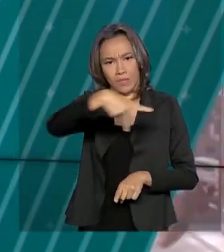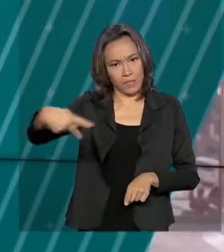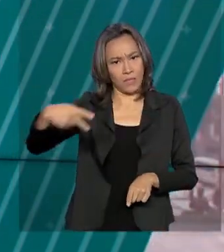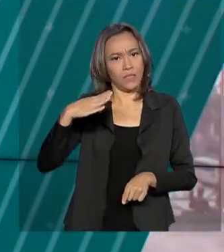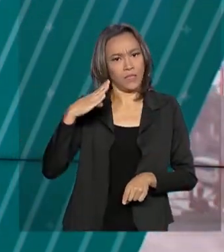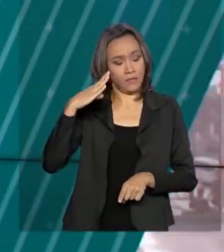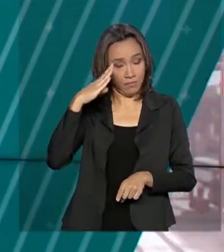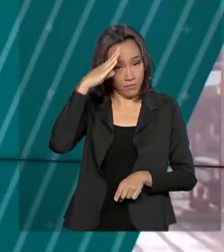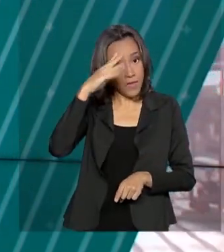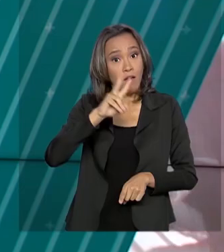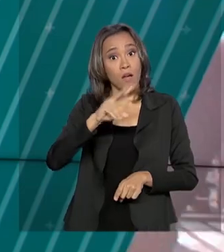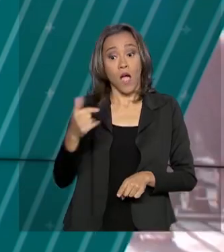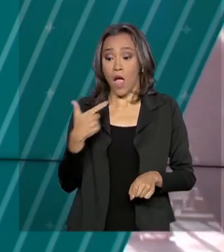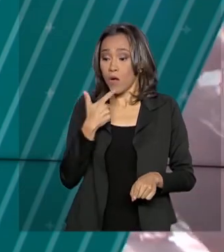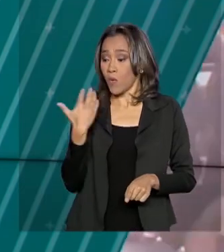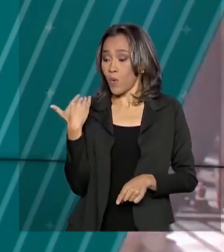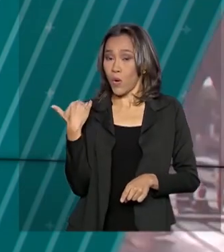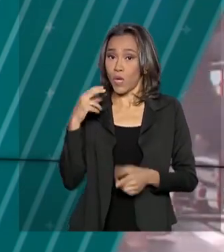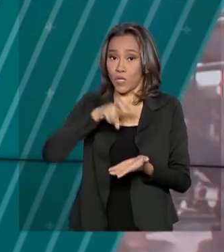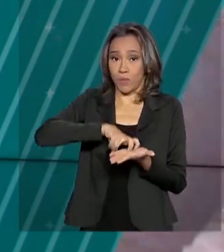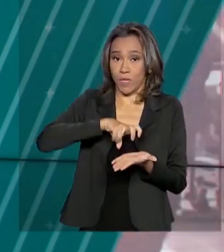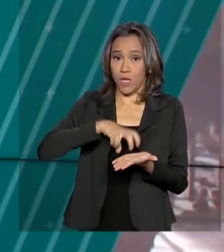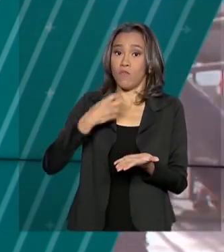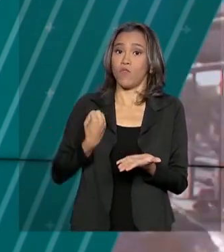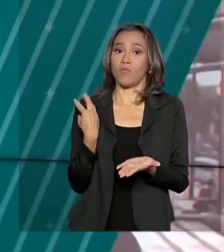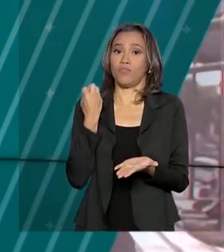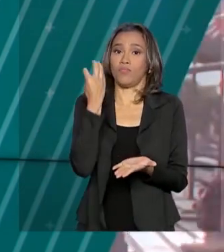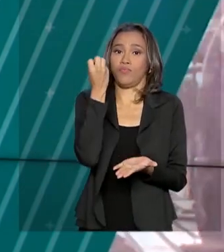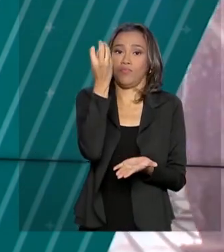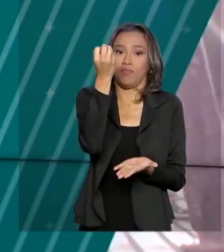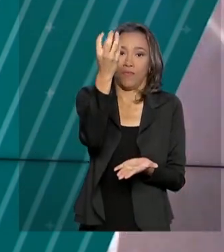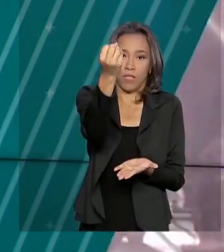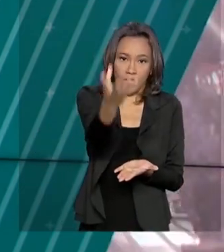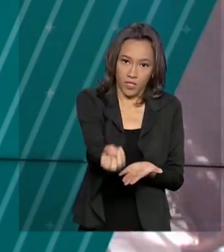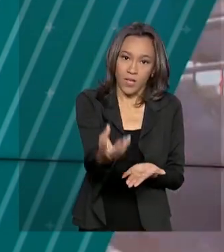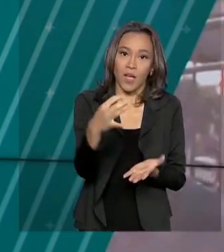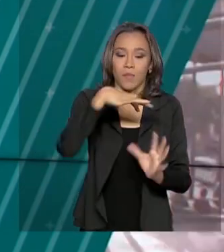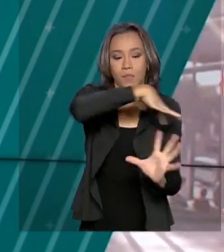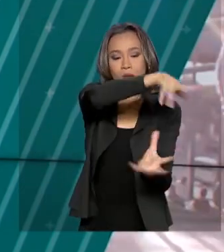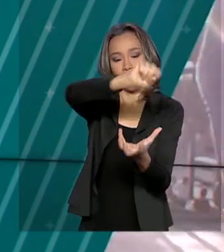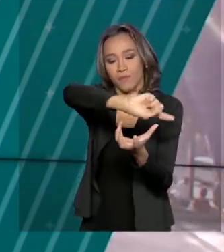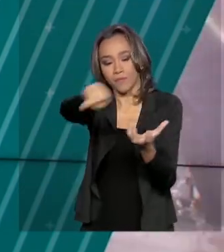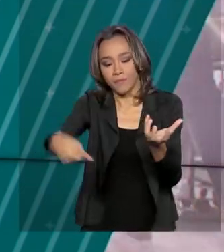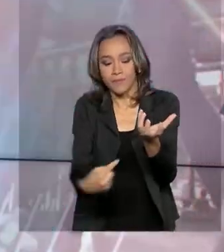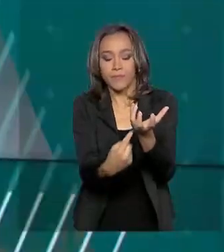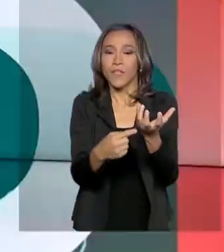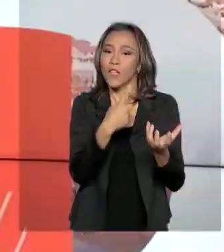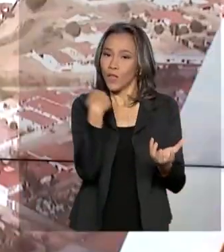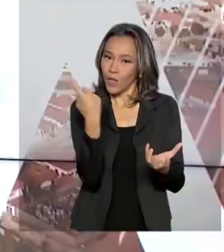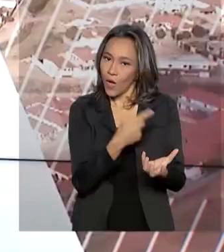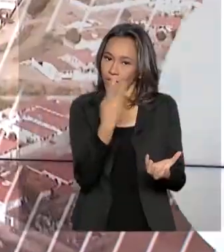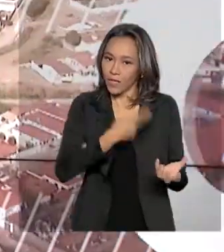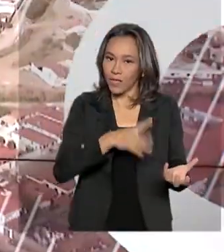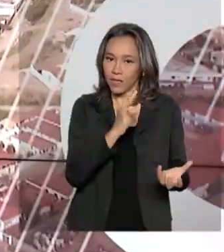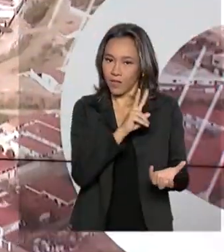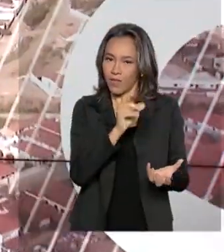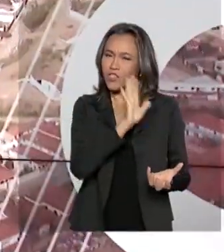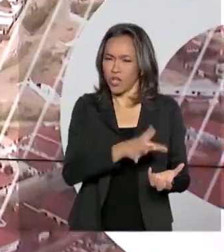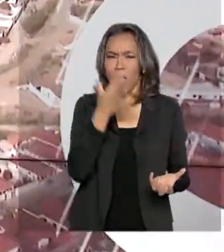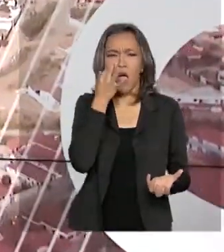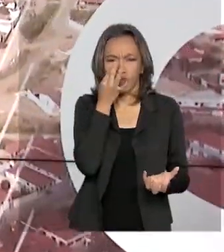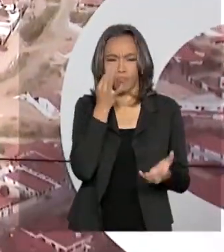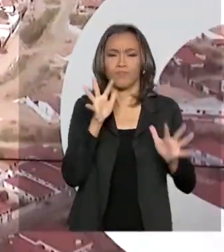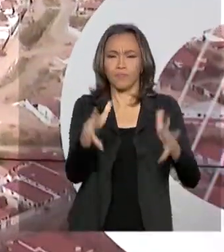Marcos Pontes, embarcaram agora pela manhã para a Antártica. A nossa equipe já está por lá acompanhando tudo. O repórter Maurício